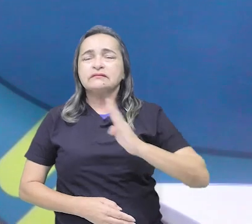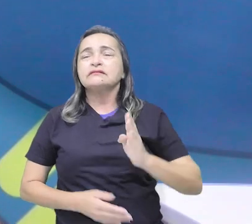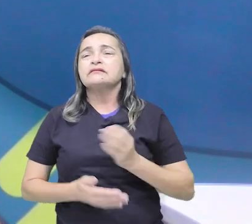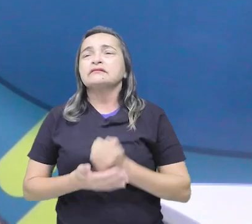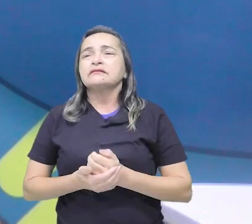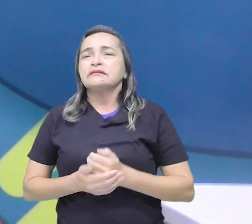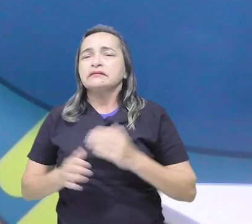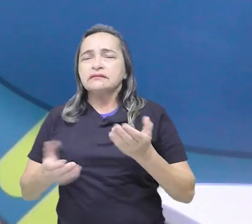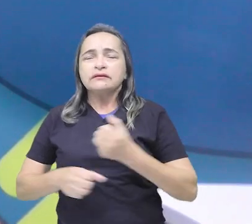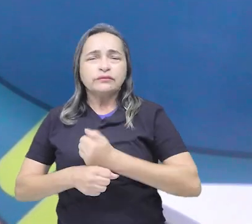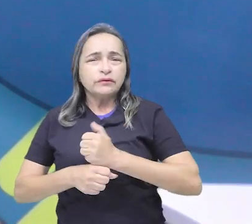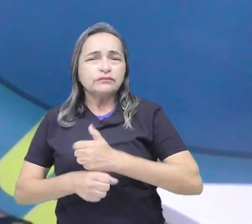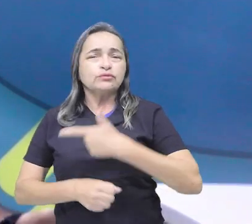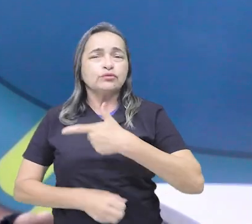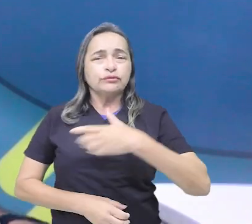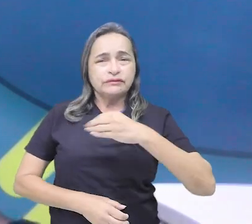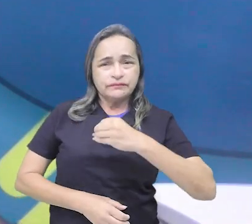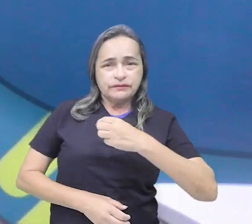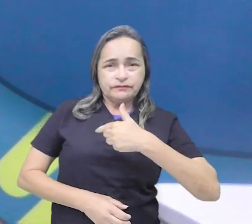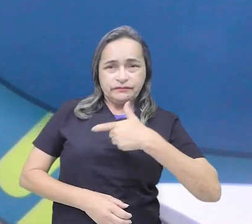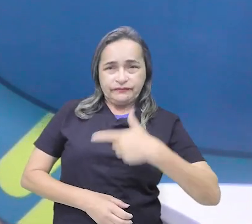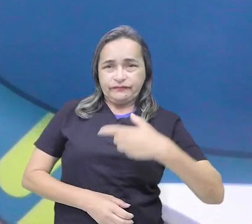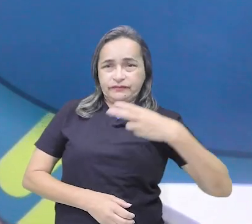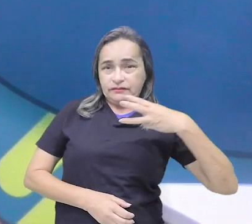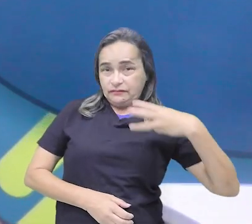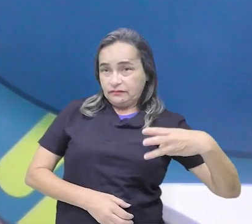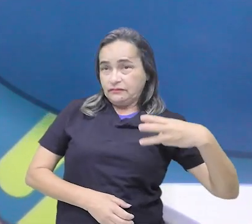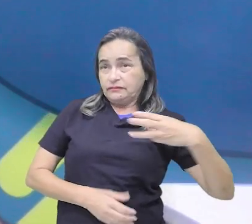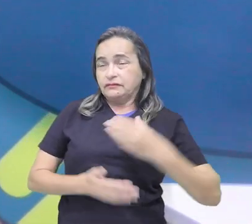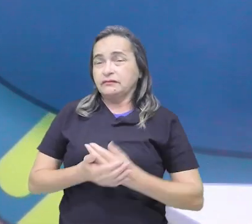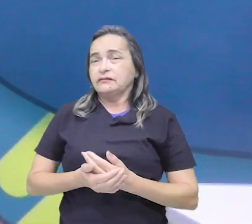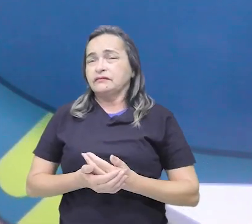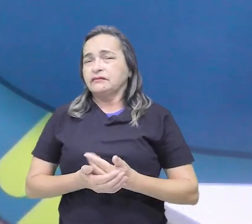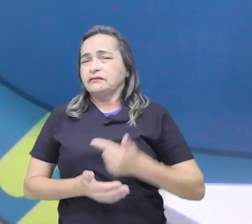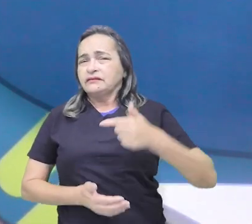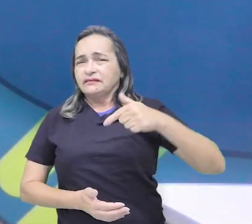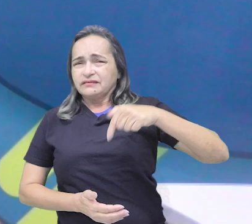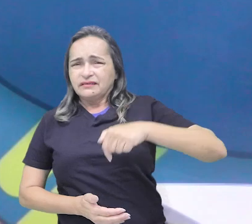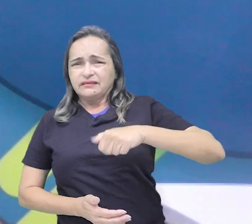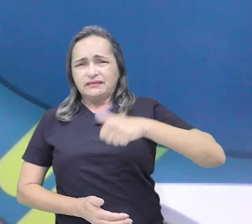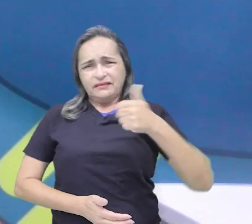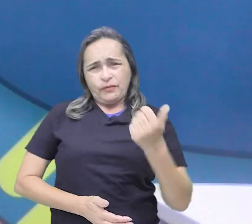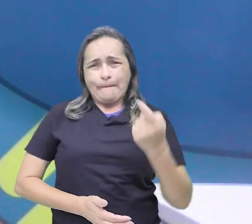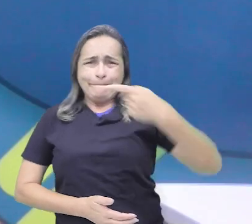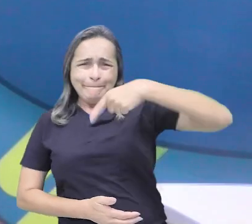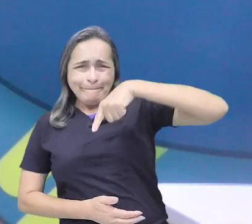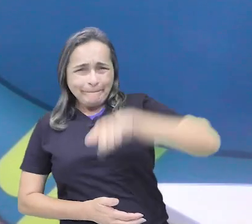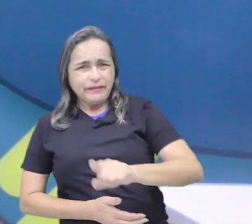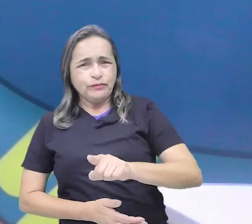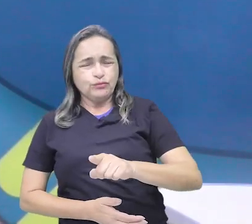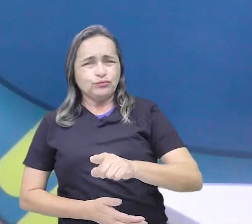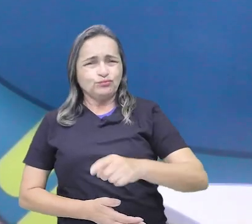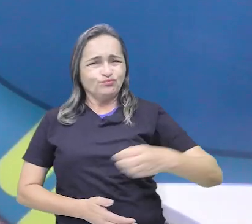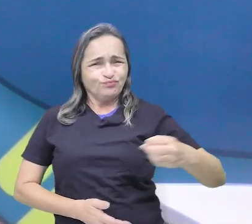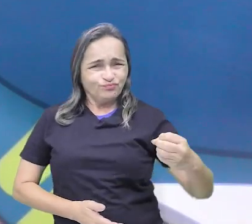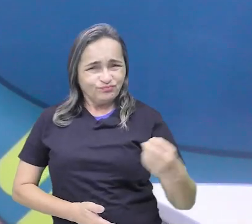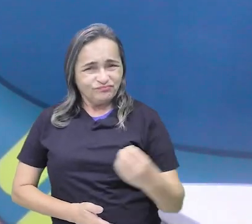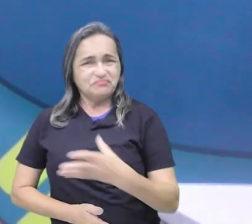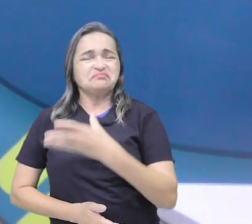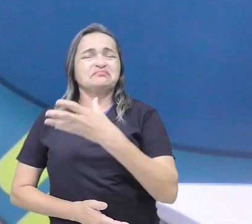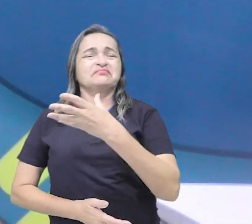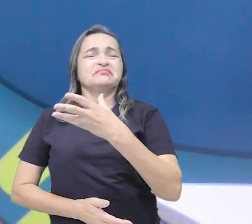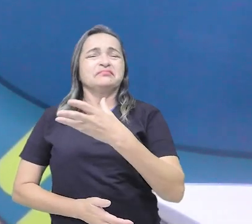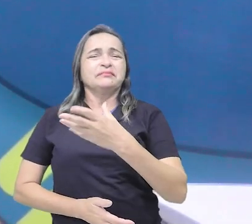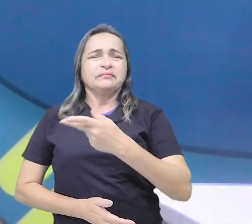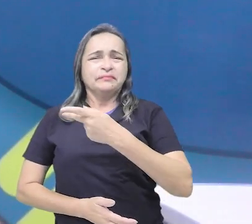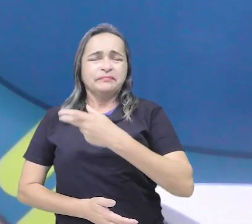em 2023 seria ou será mais ou menos 71 mil novos casos de câncer de próstata em nosso país. Tá